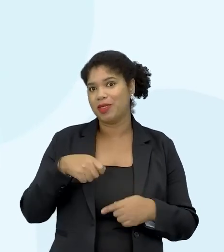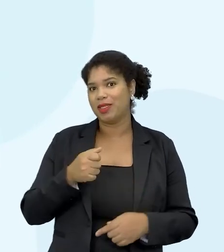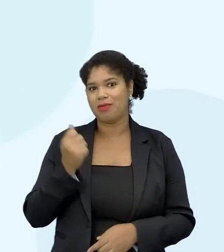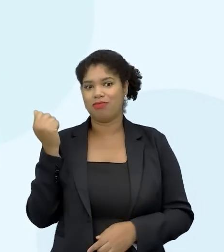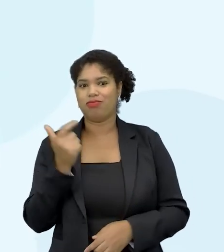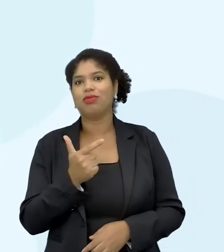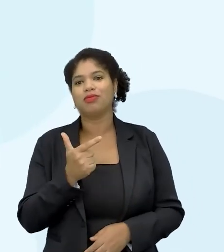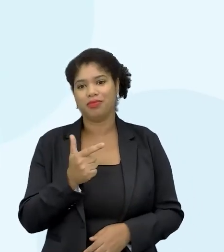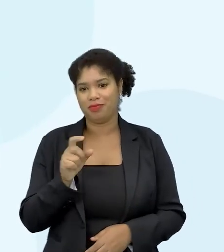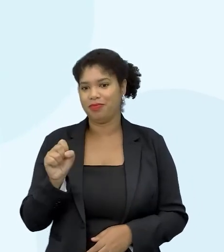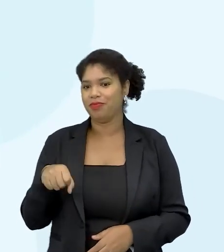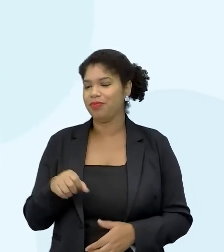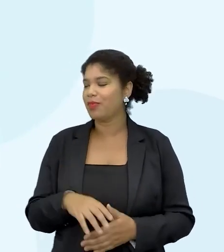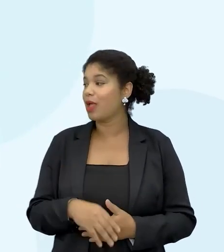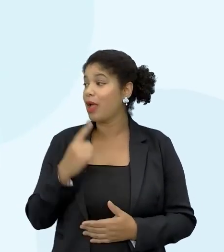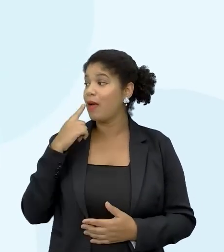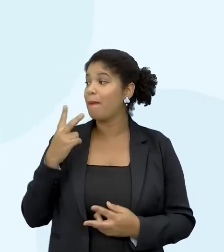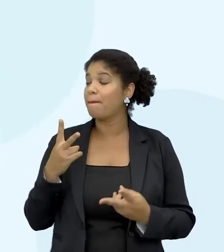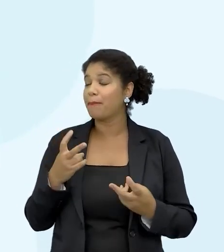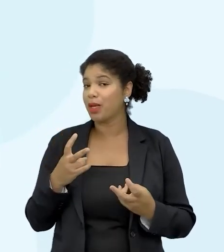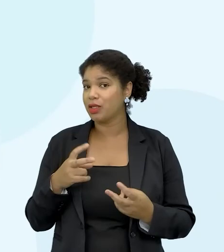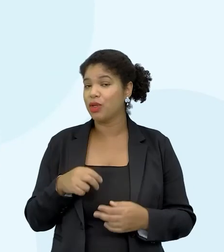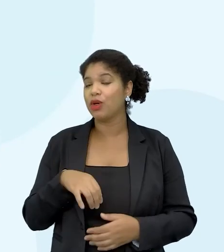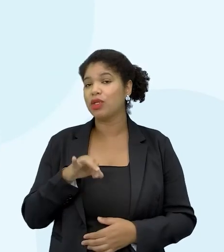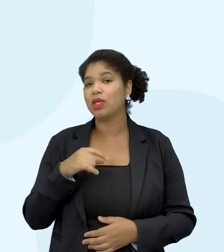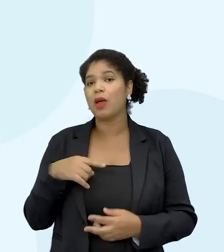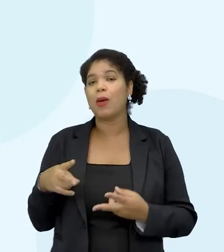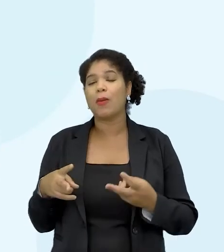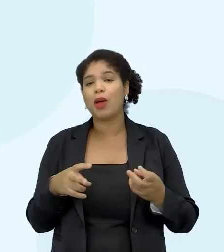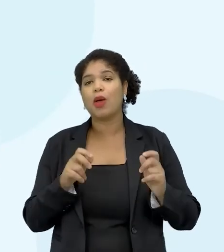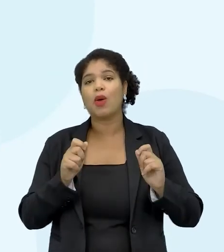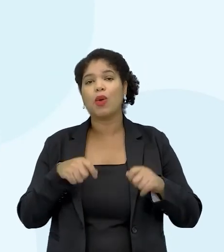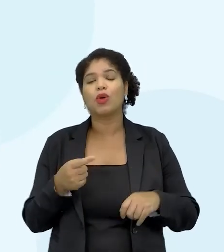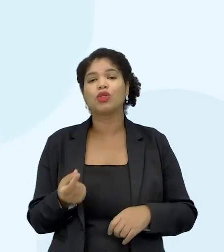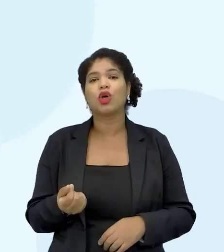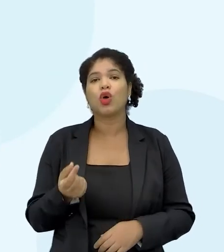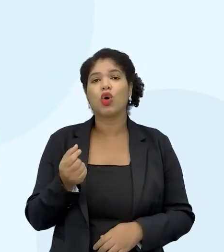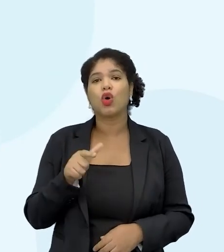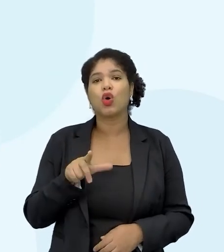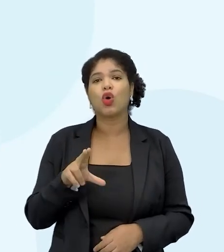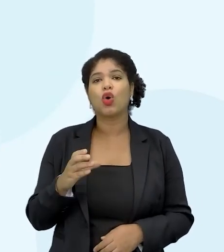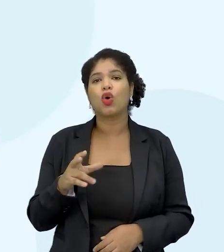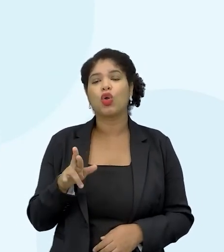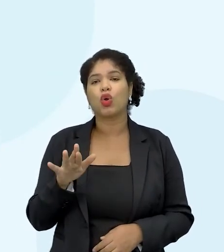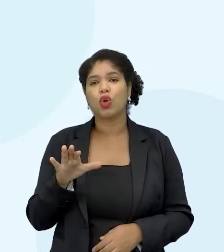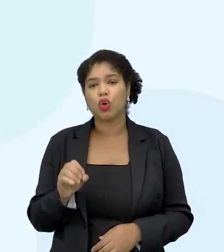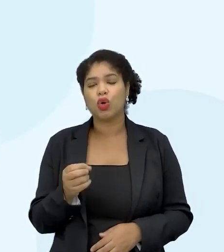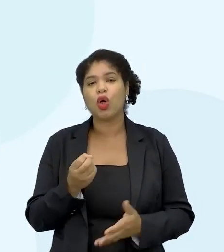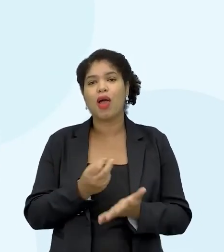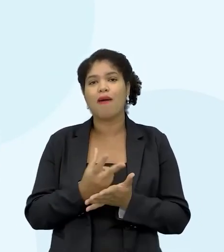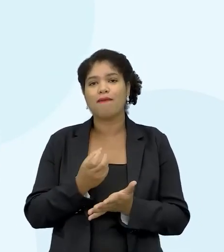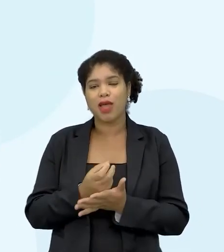E eu percebo, ó, que para se obter lucro, para que a venda